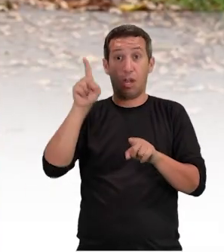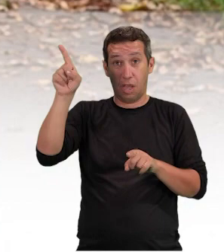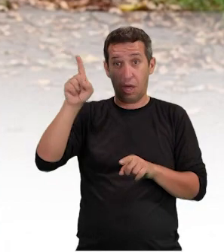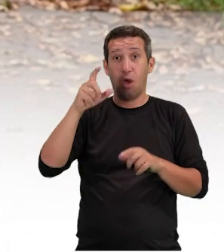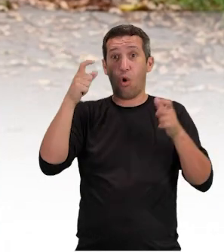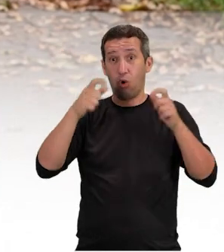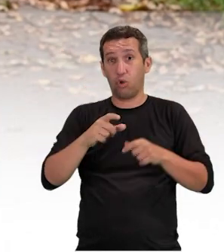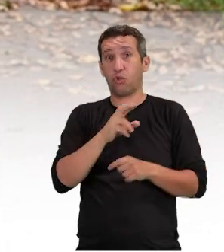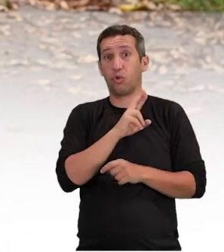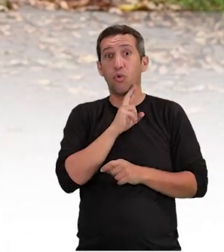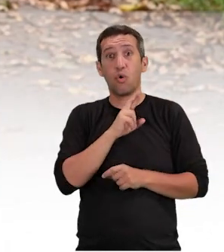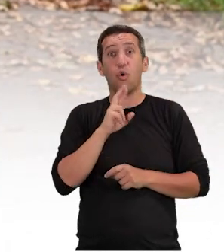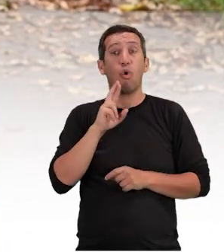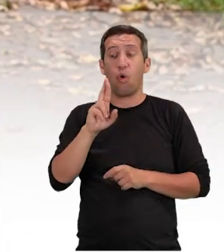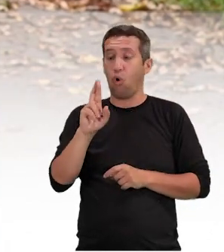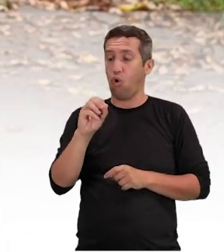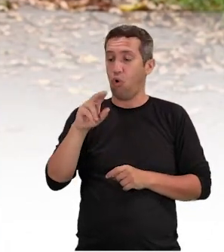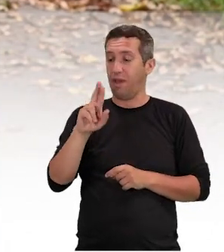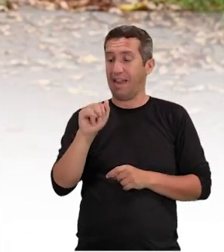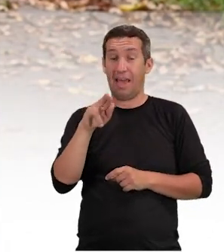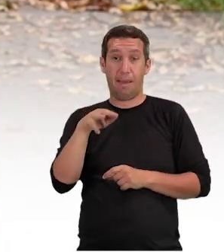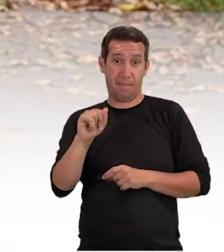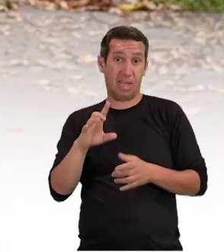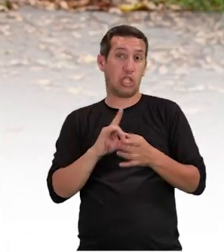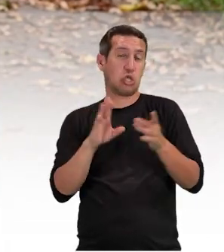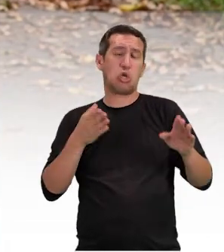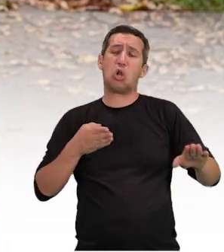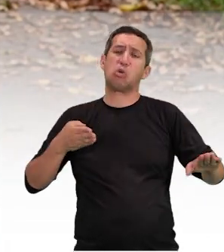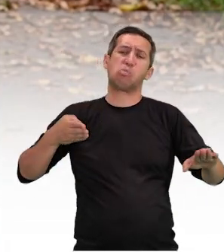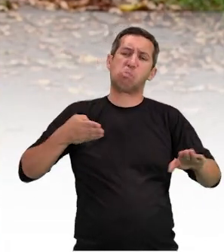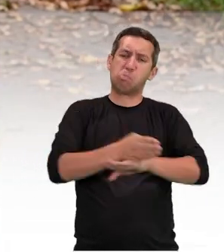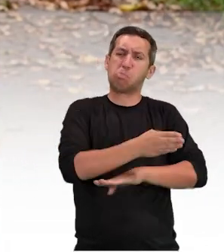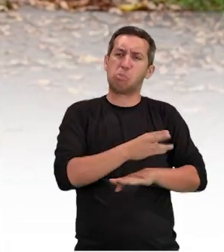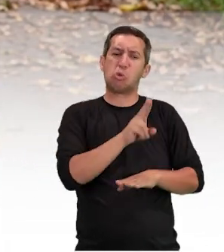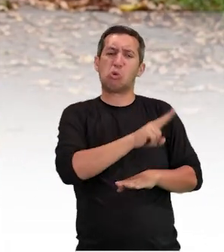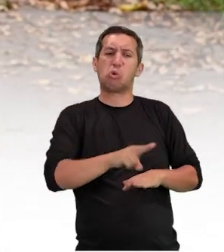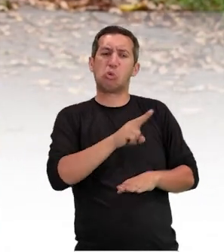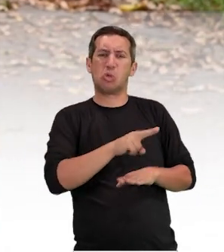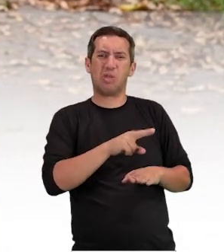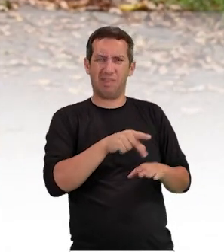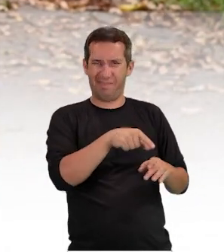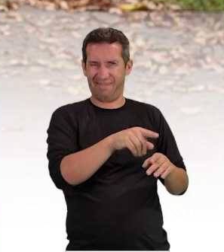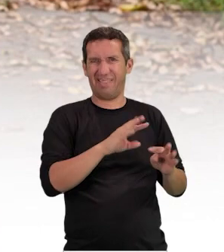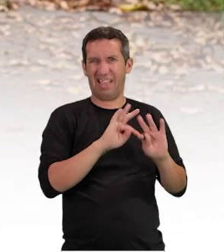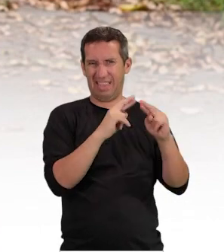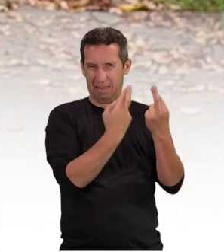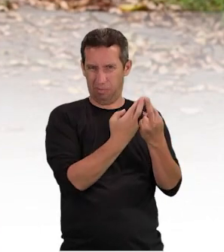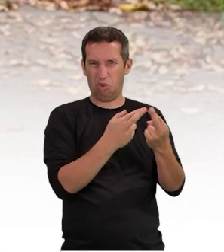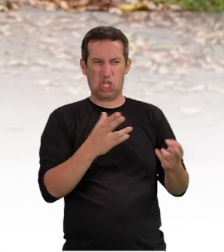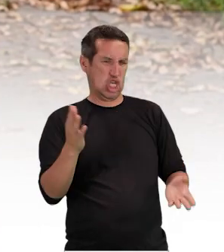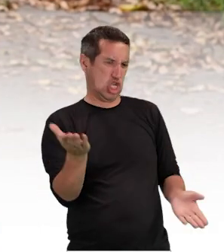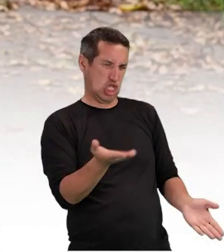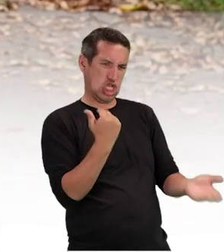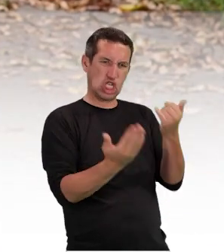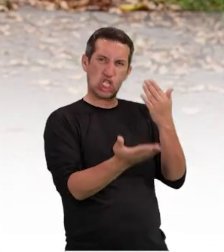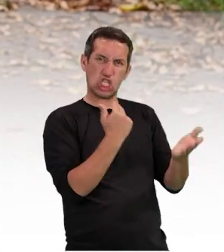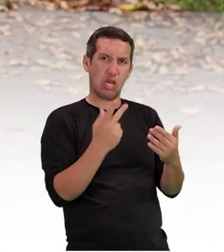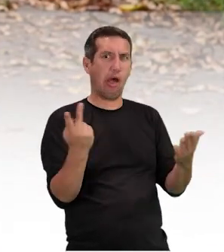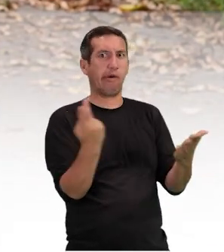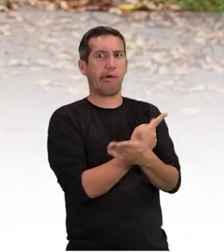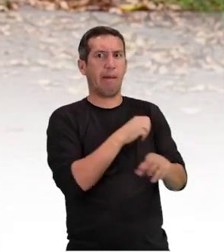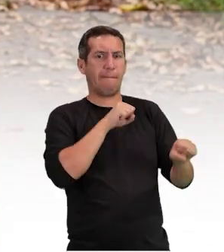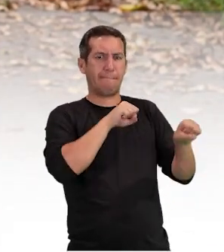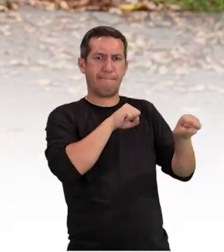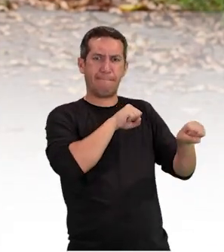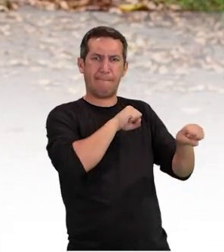Roraima, construída pela Paranapanema, permitiu a invasão e a apropriação do território Aimiri-Atruari, o que resultou em